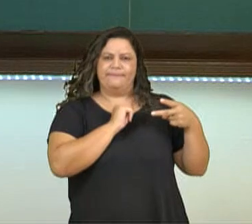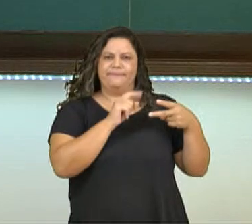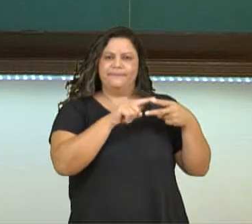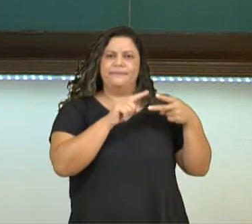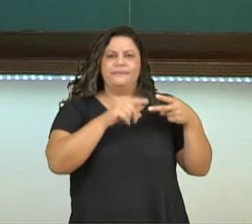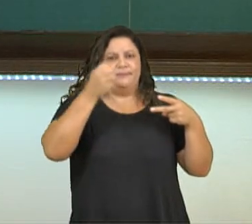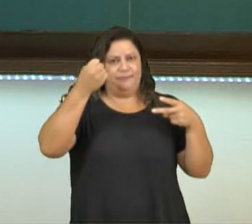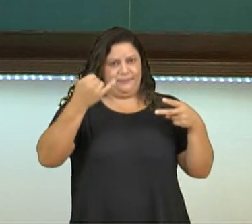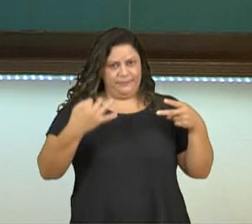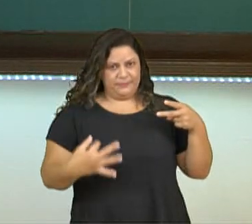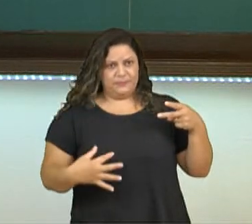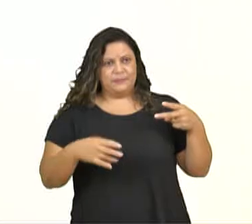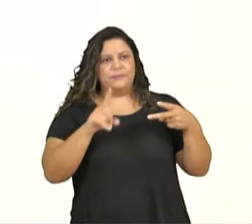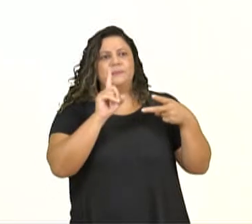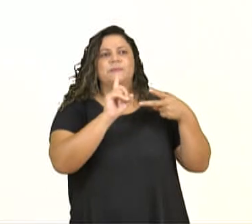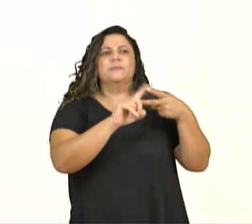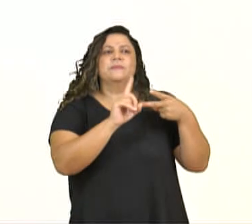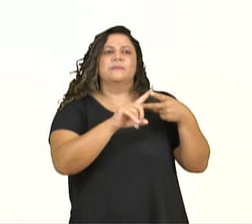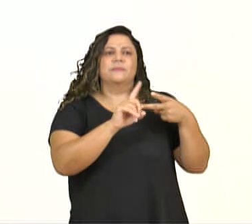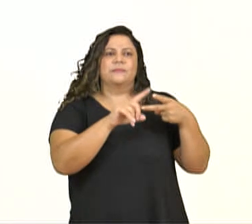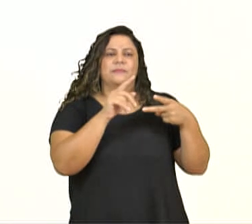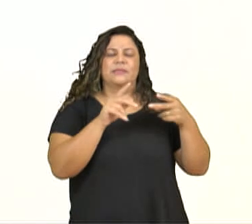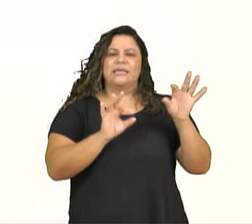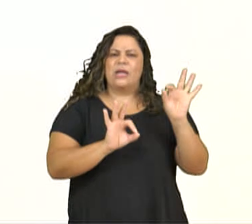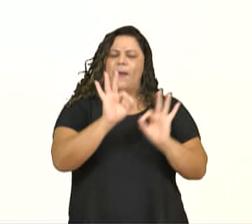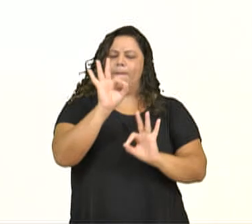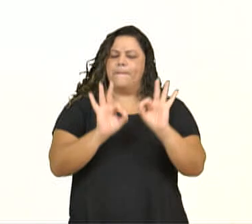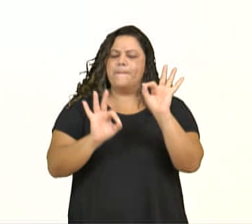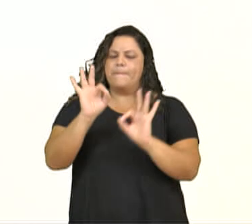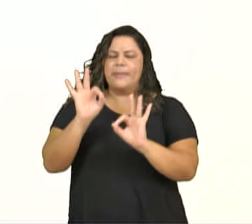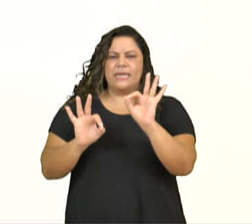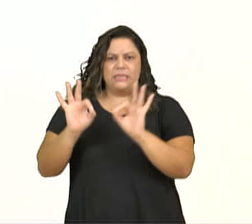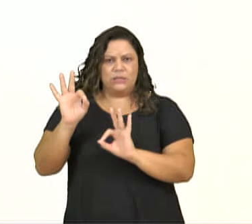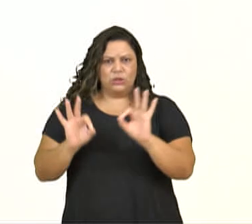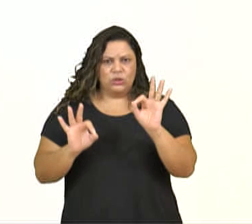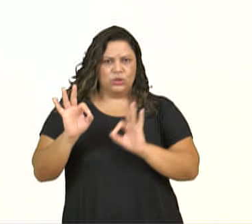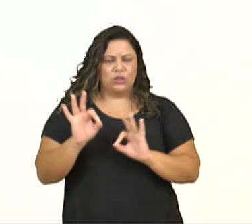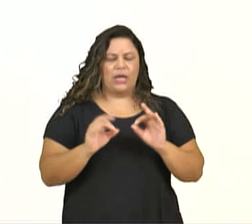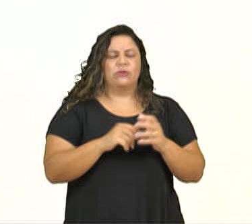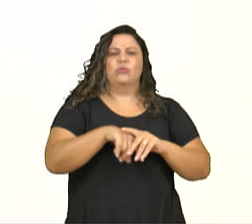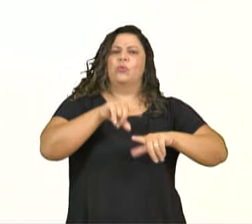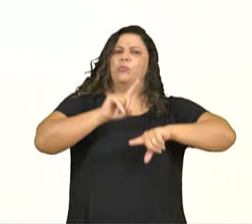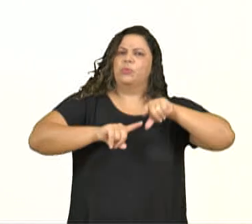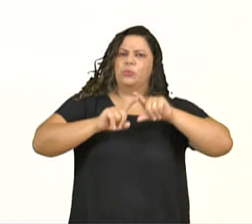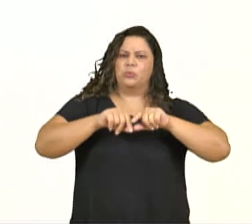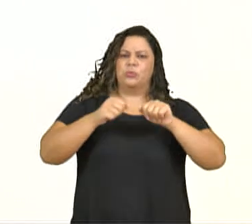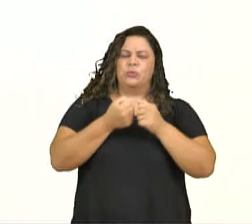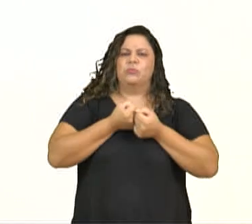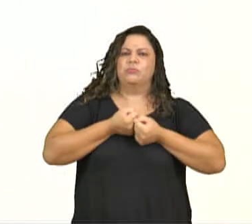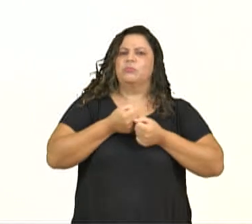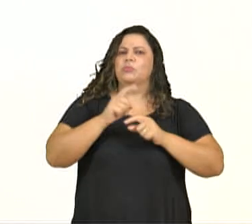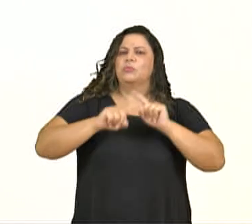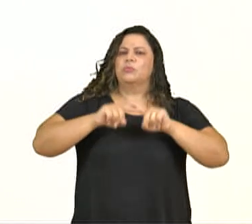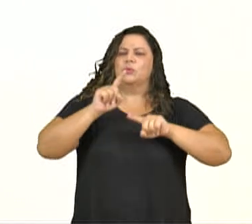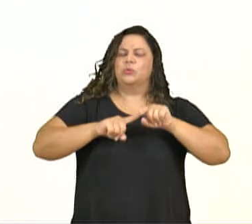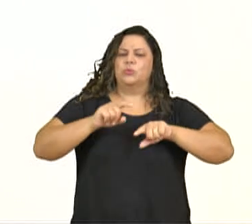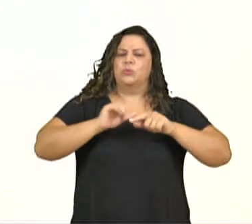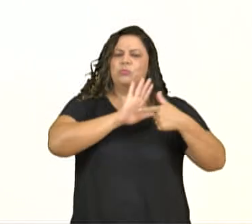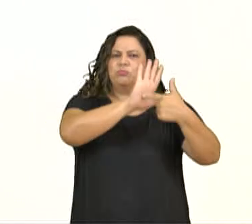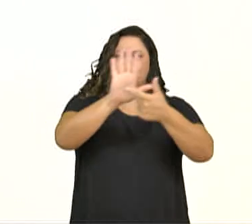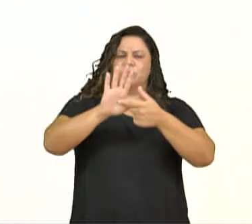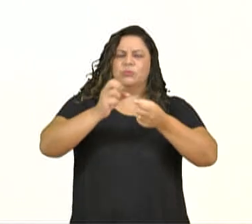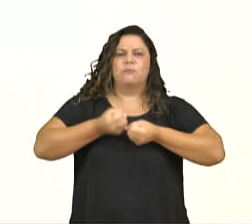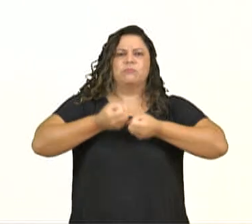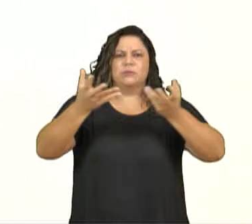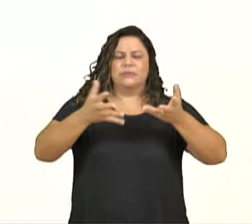tela. A obsolescência planejada, produto lançado no mercado se torna inutilizável ou